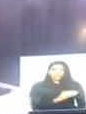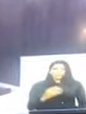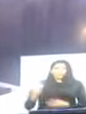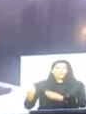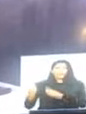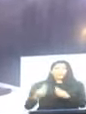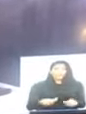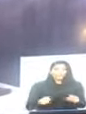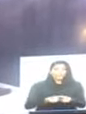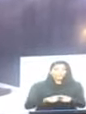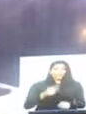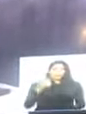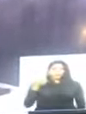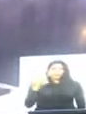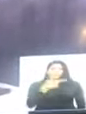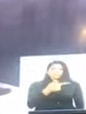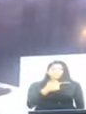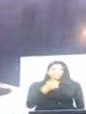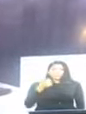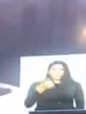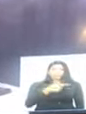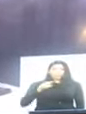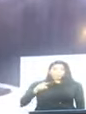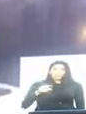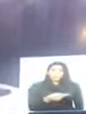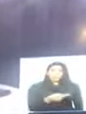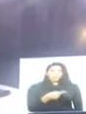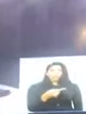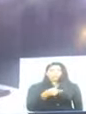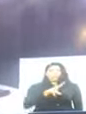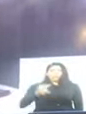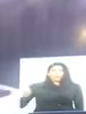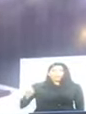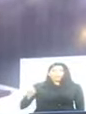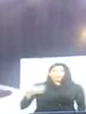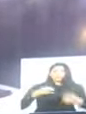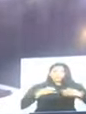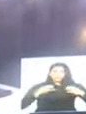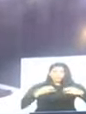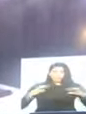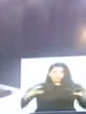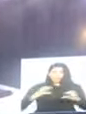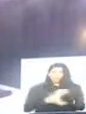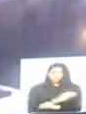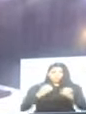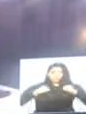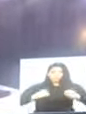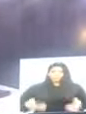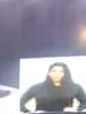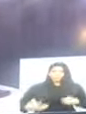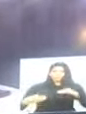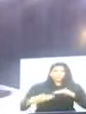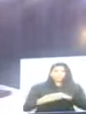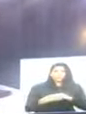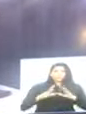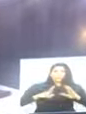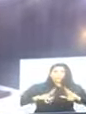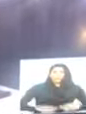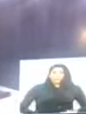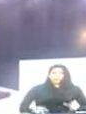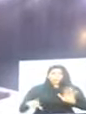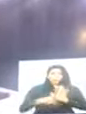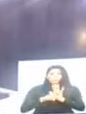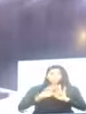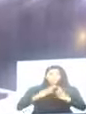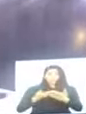12.500 fardamentos completos, com mochila, tênis, para todos os alunos da rede pública municipal